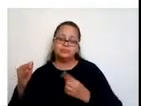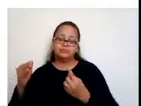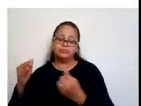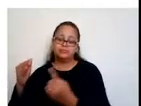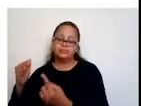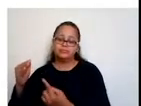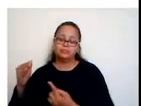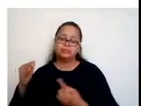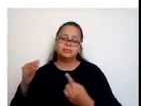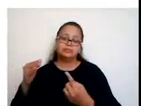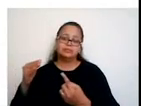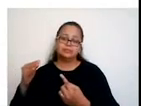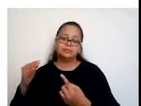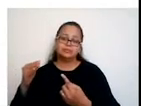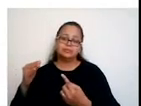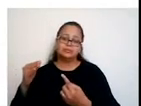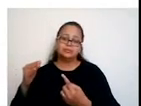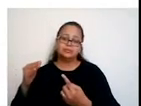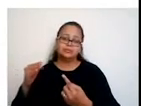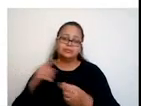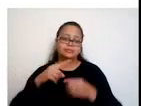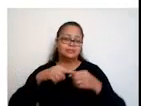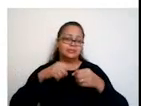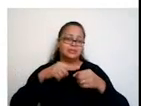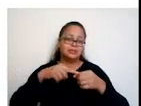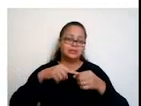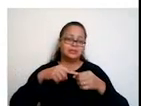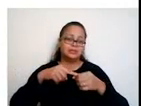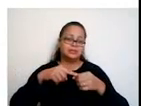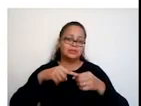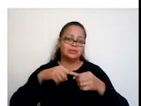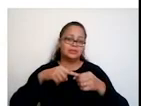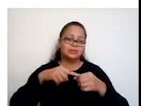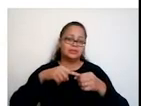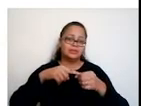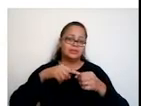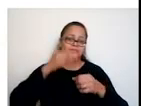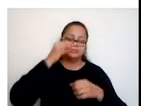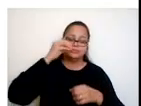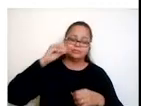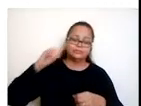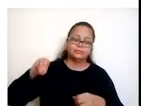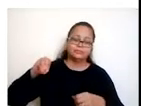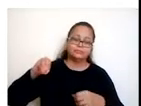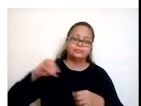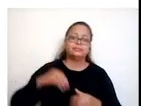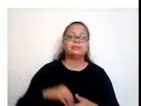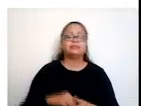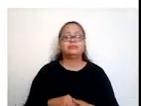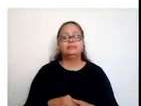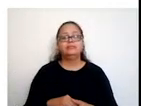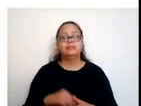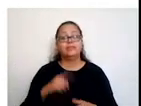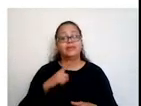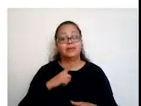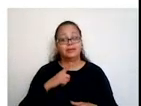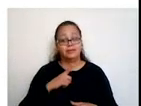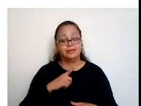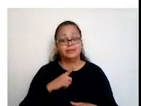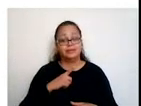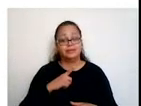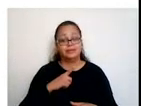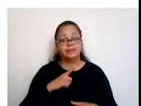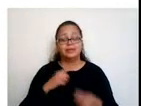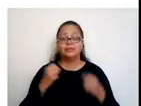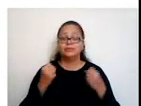cidades, foram para as periferias, né, para os cantos da cidade, ficaram marginalizados, né, tendo muitas